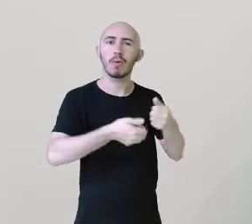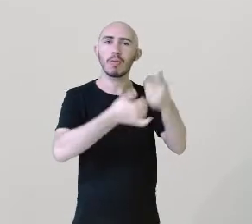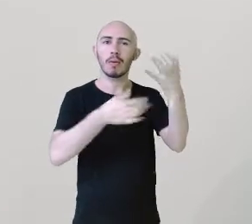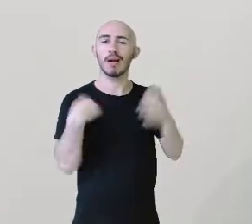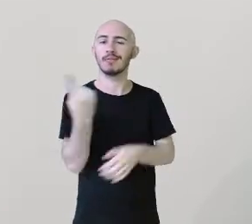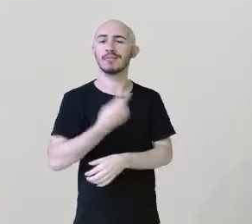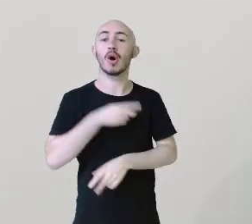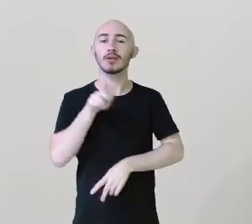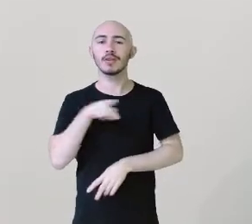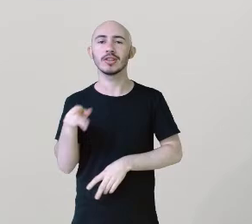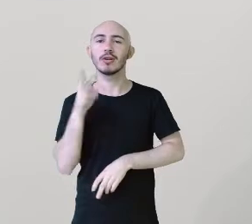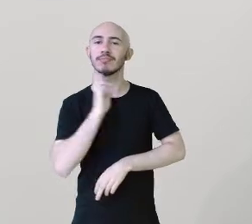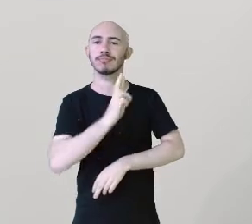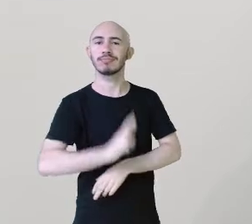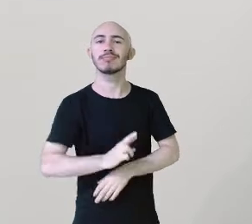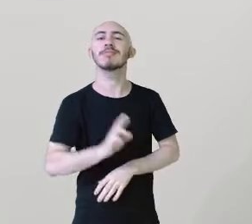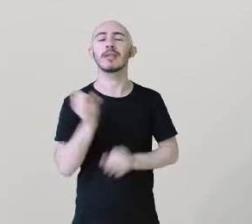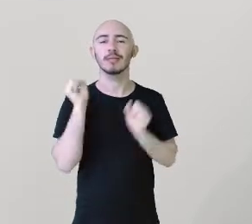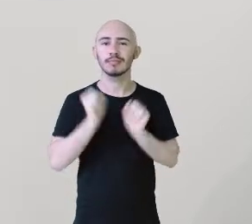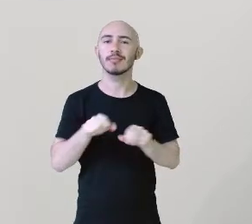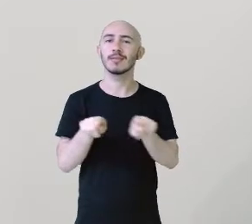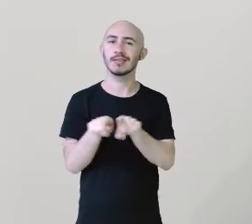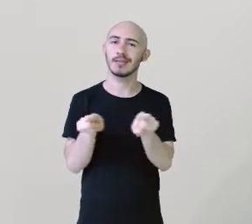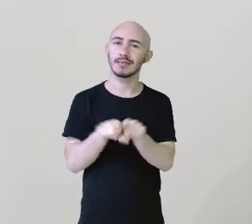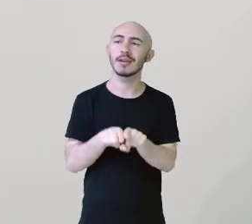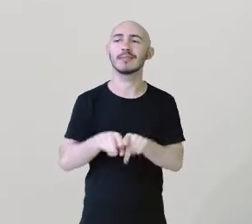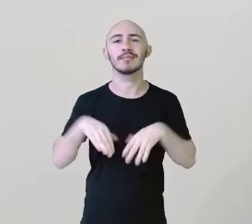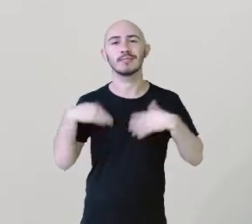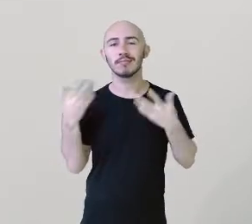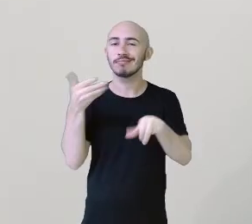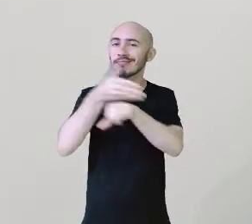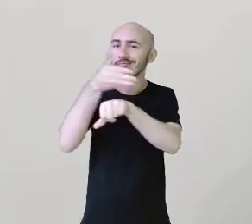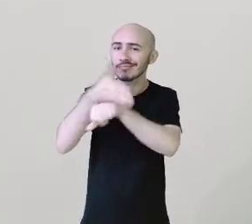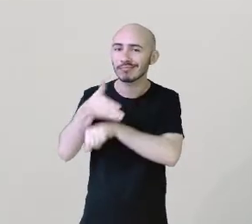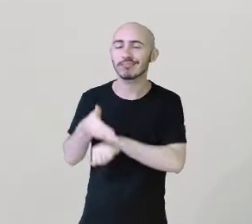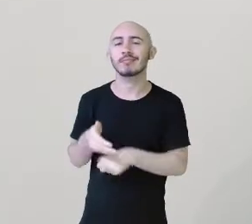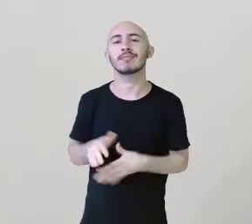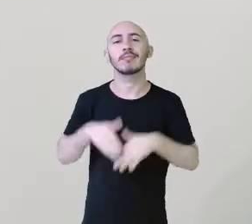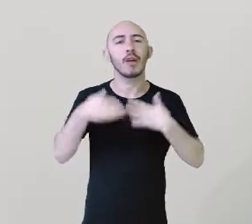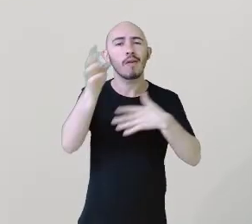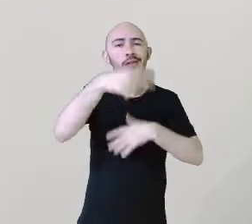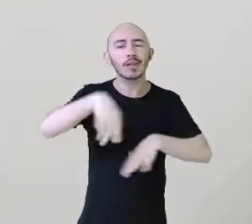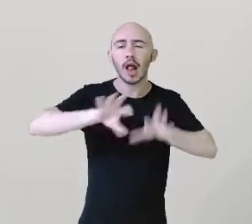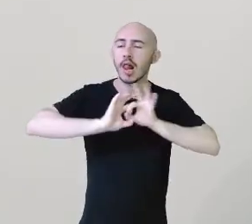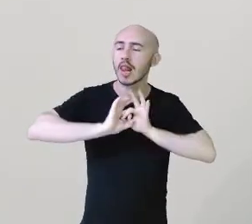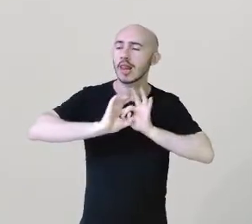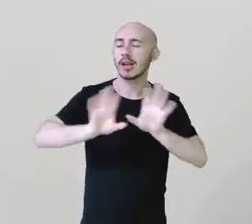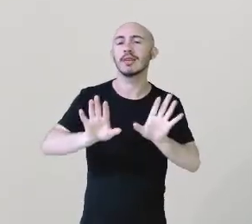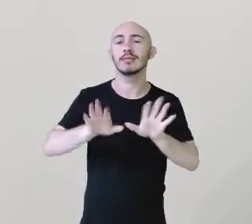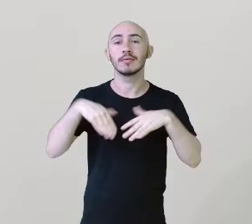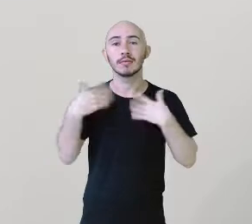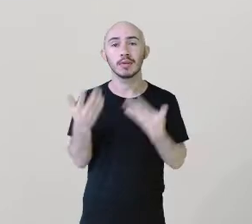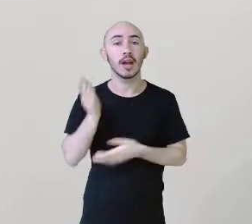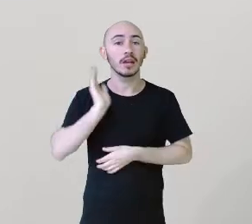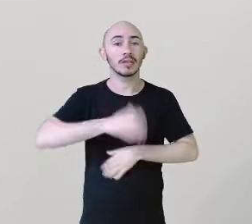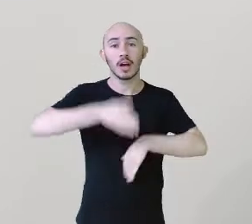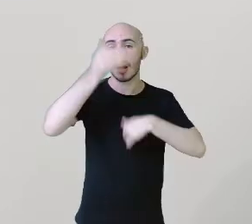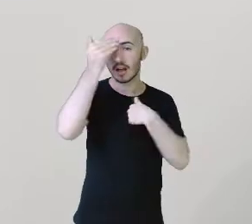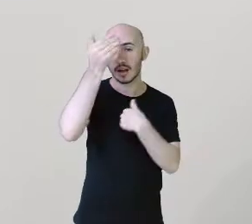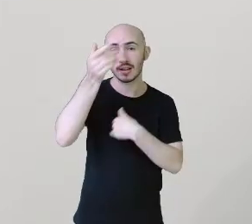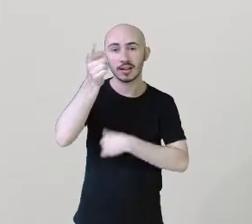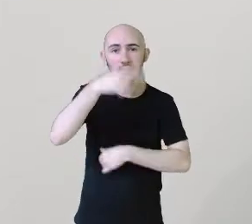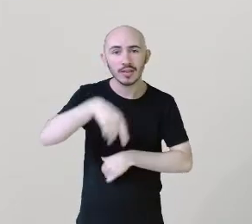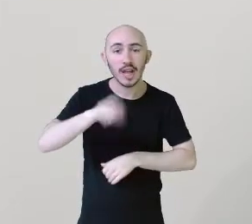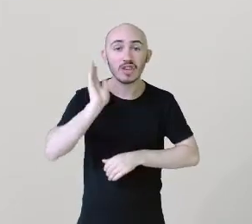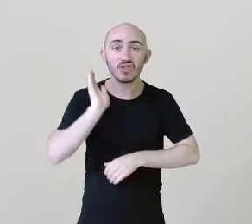os questionamentos de vocês lá no canal, viu? A gente acessa e responde também. Então, fique à vontade. Inclusive, quero agradecer aqueles que já